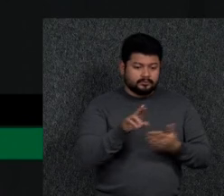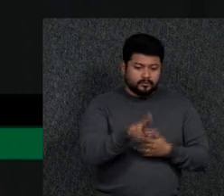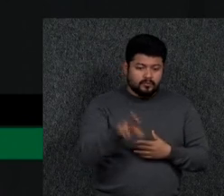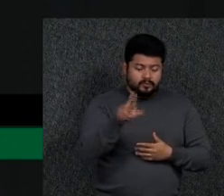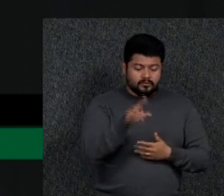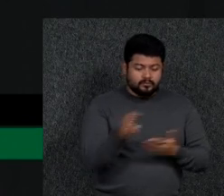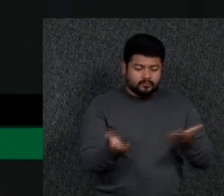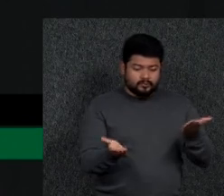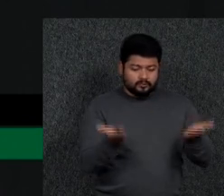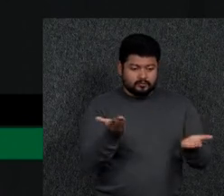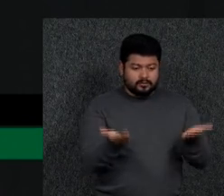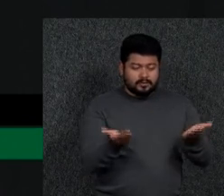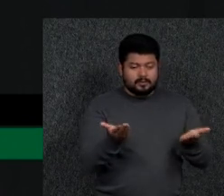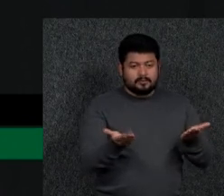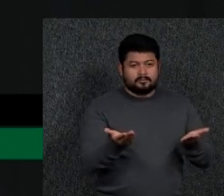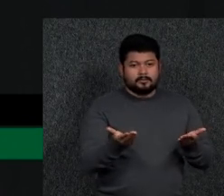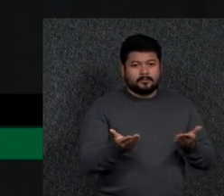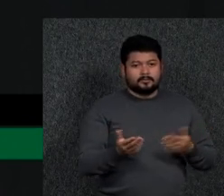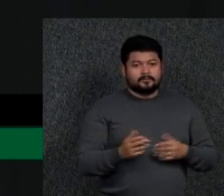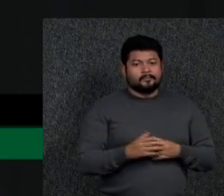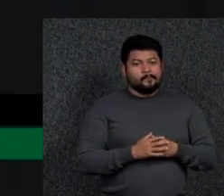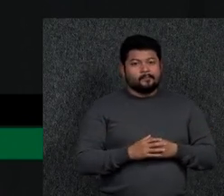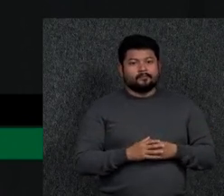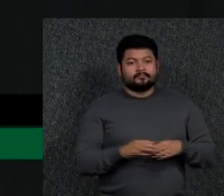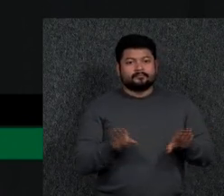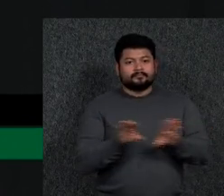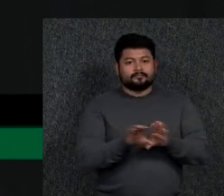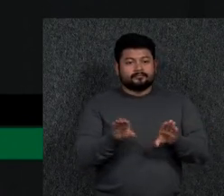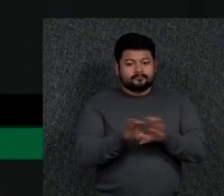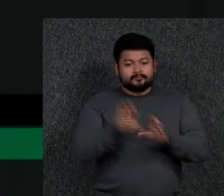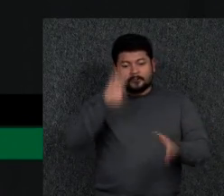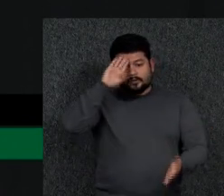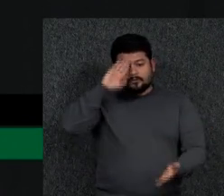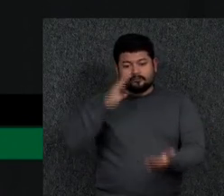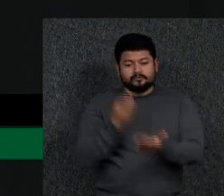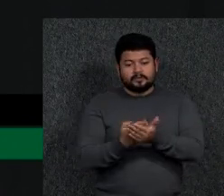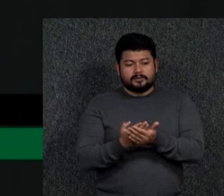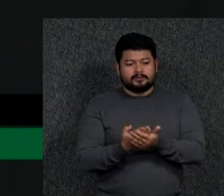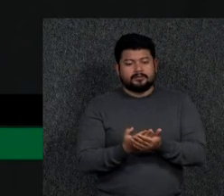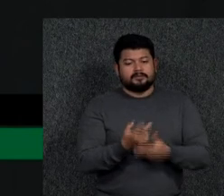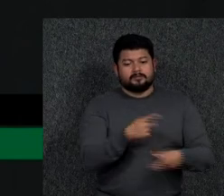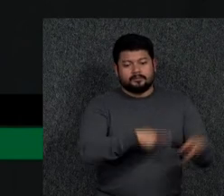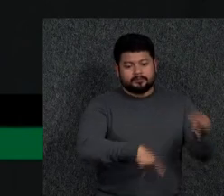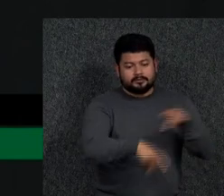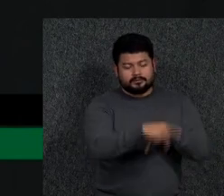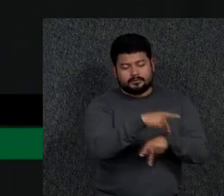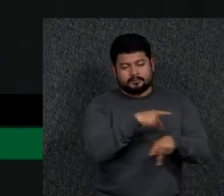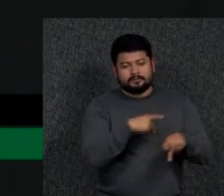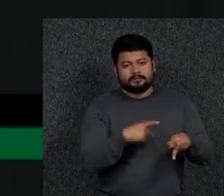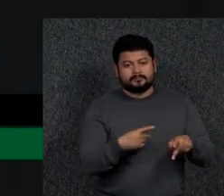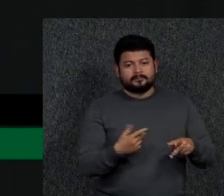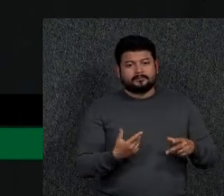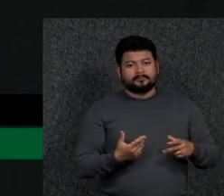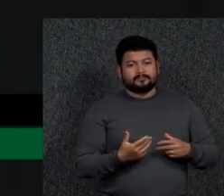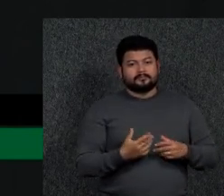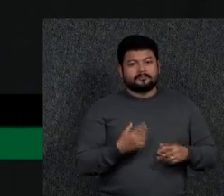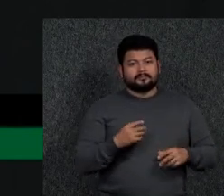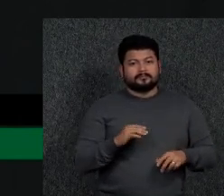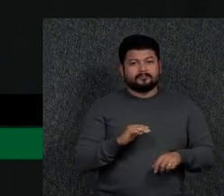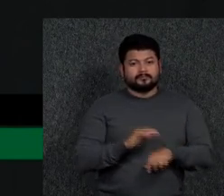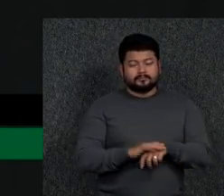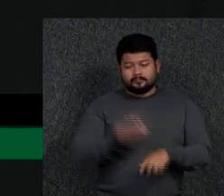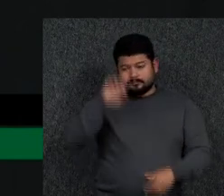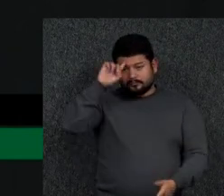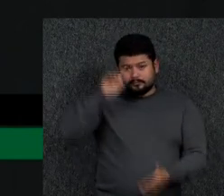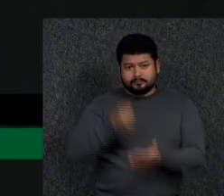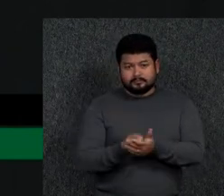Franco e vários outros grandes economistas da época que fizeram com que o Brasil navegasse, esteja navegando, por